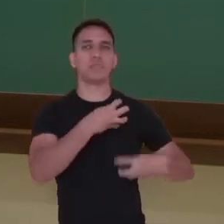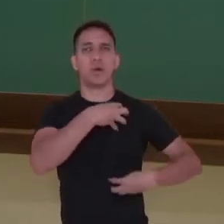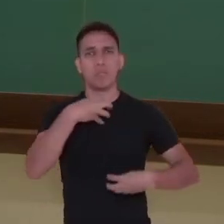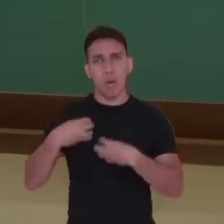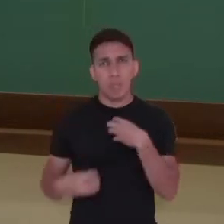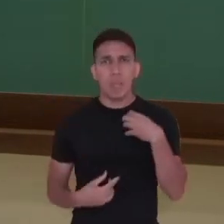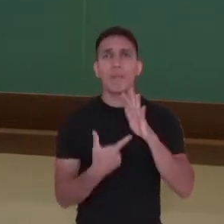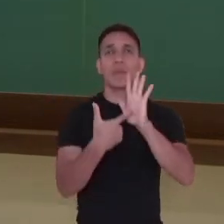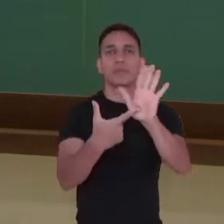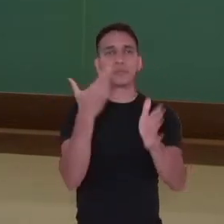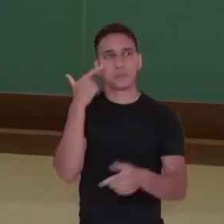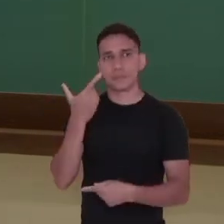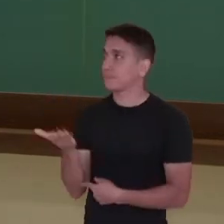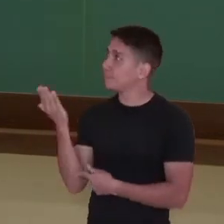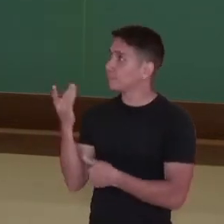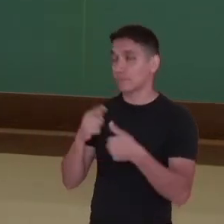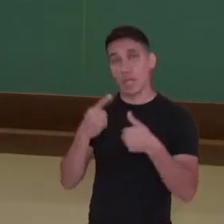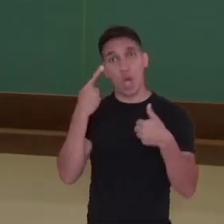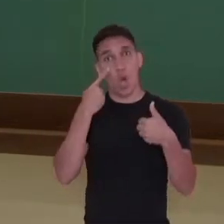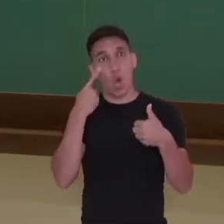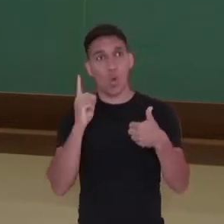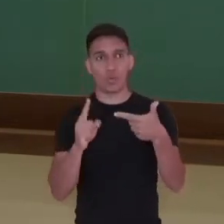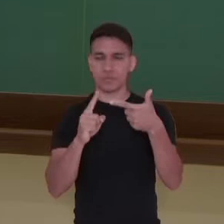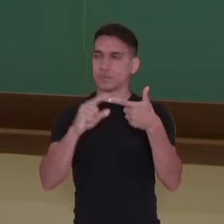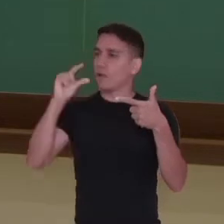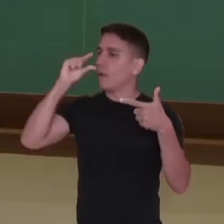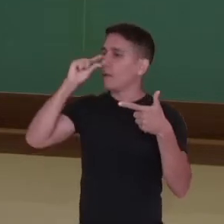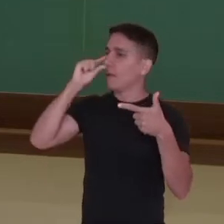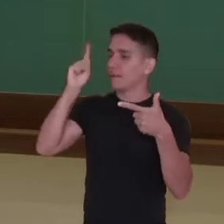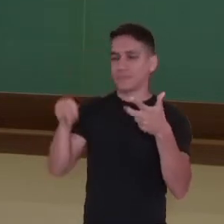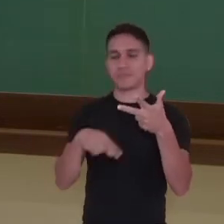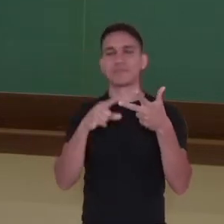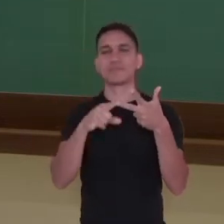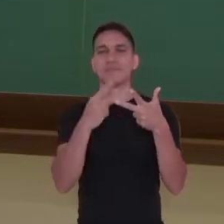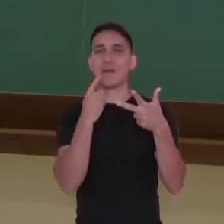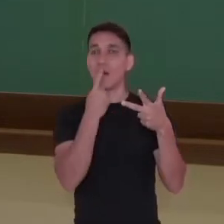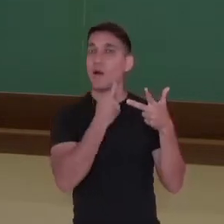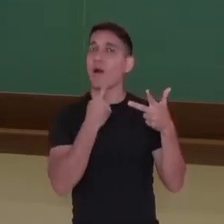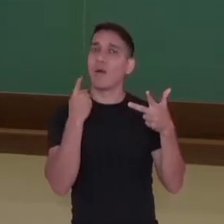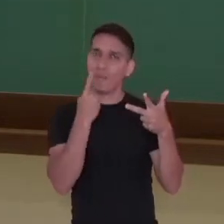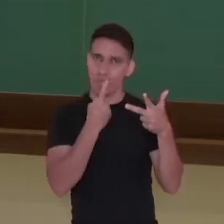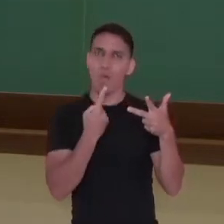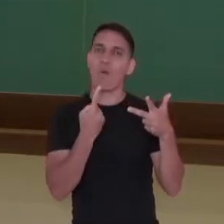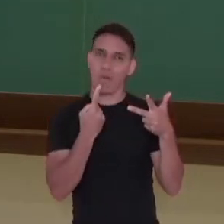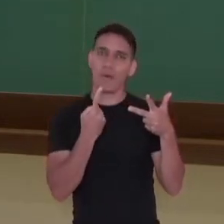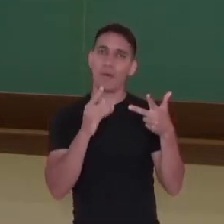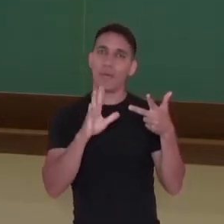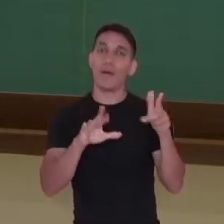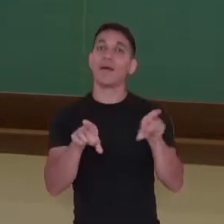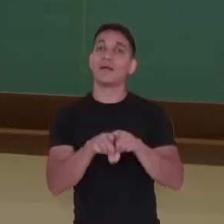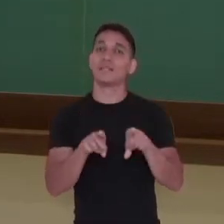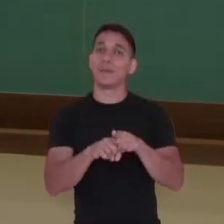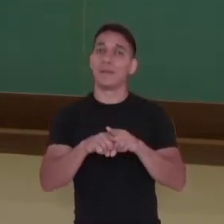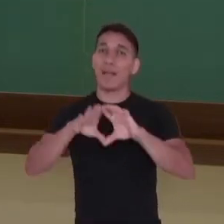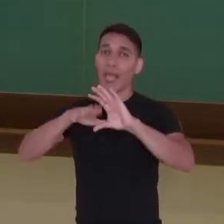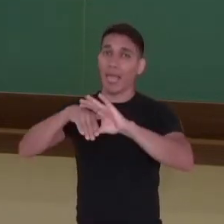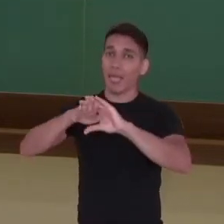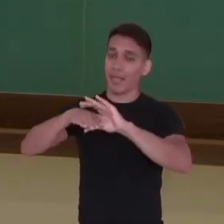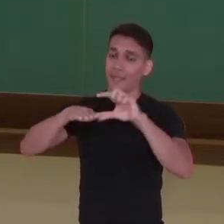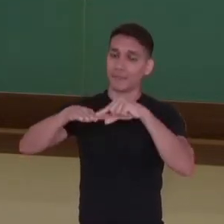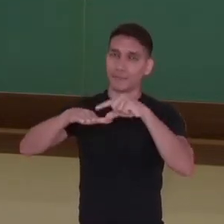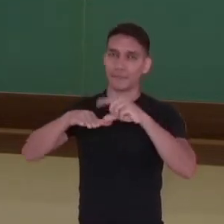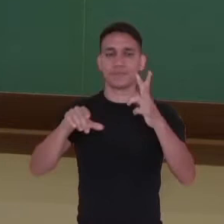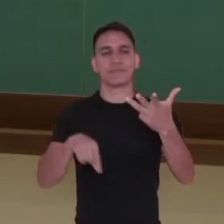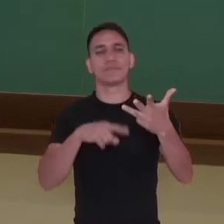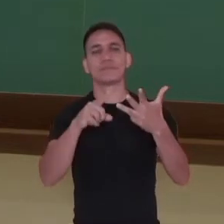órgão, que eu mostro aqui na tela: o olho, o nariz, a boca, mas consequentemente a língua,